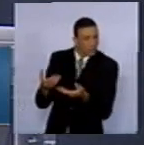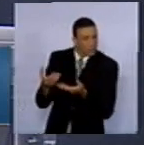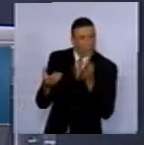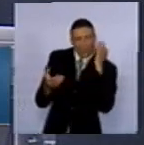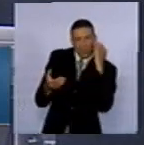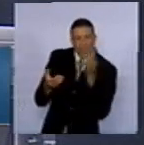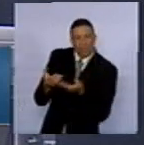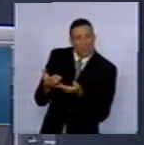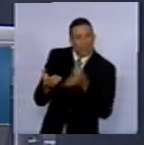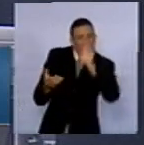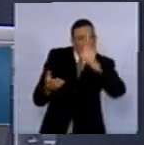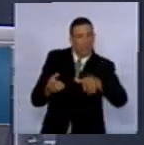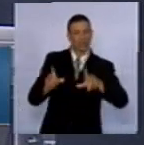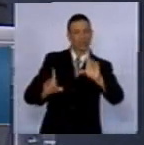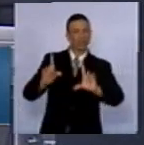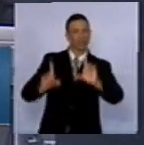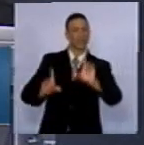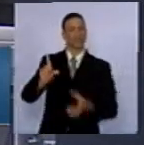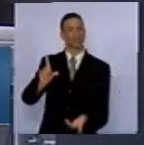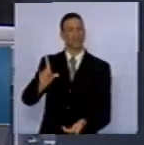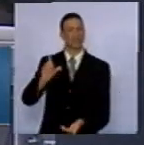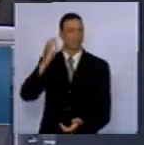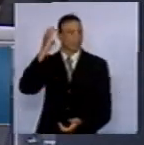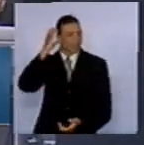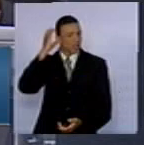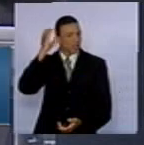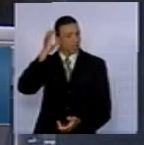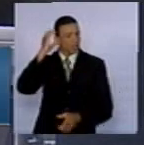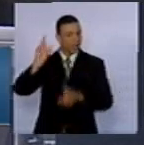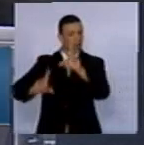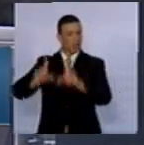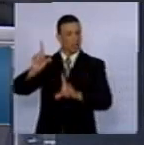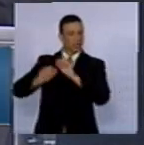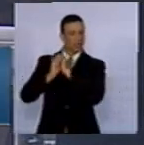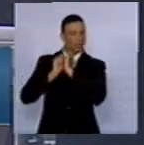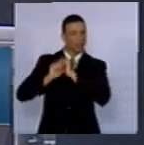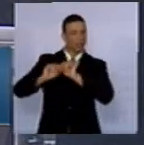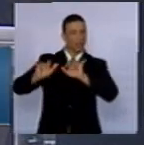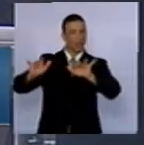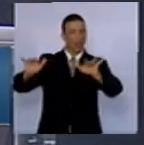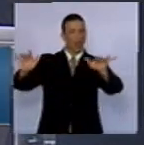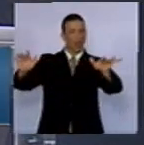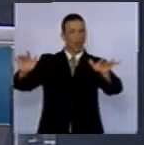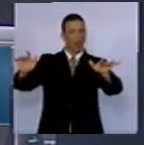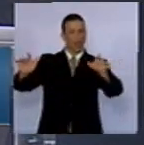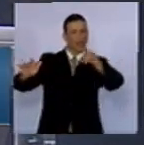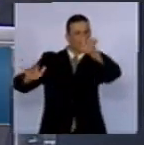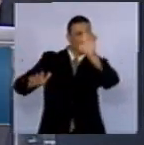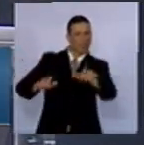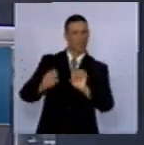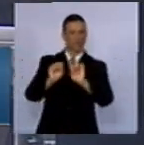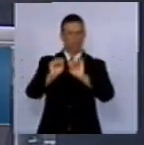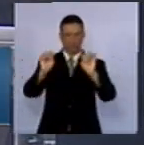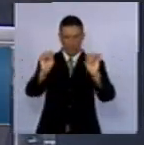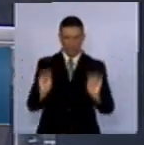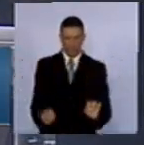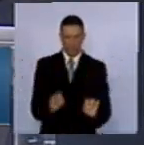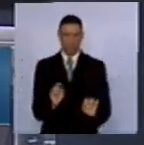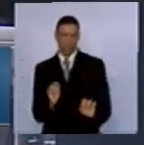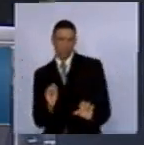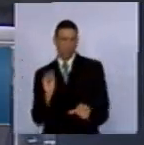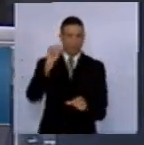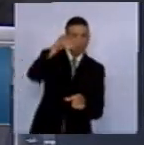que a televisão é Rádio Difusão televisiva é aquele sistema em que